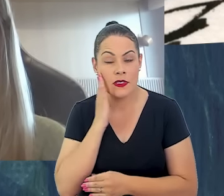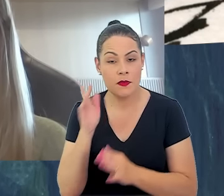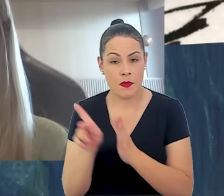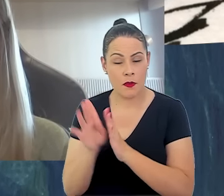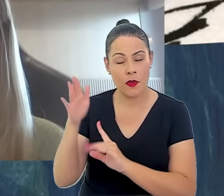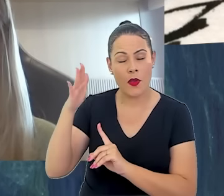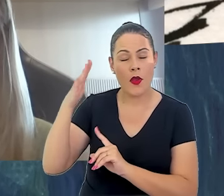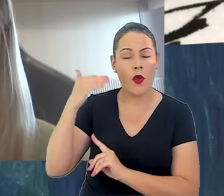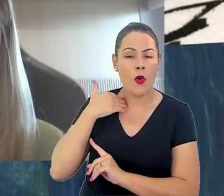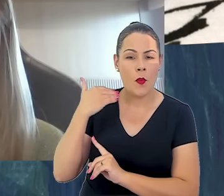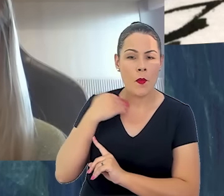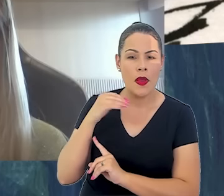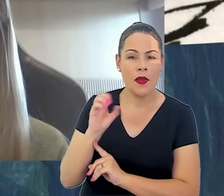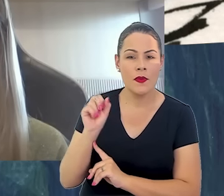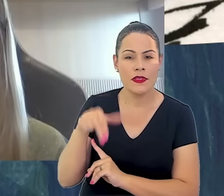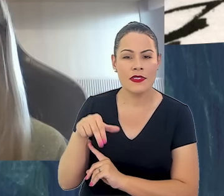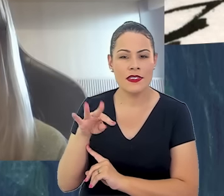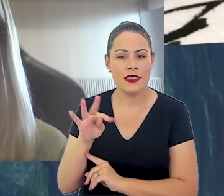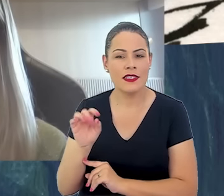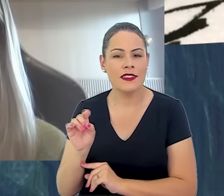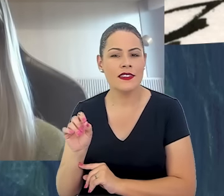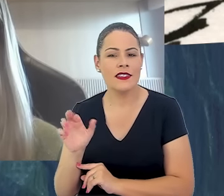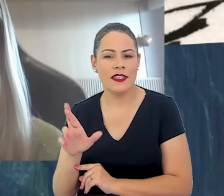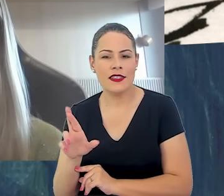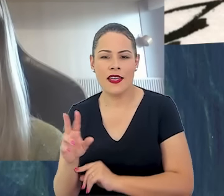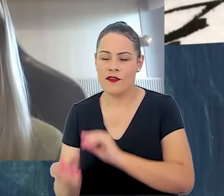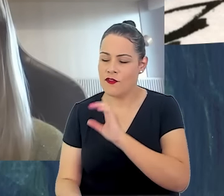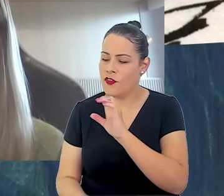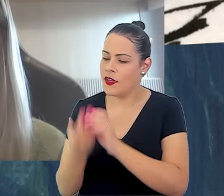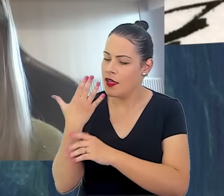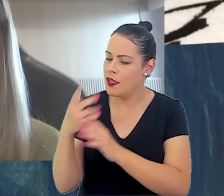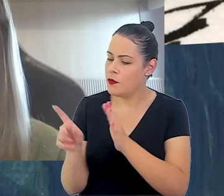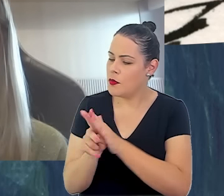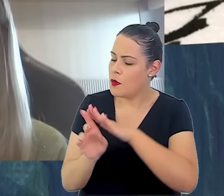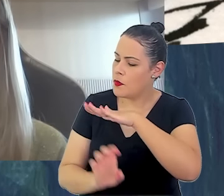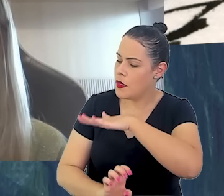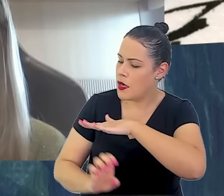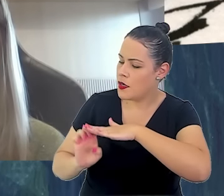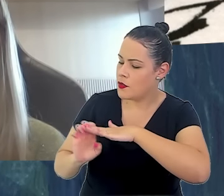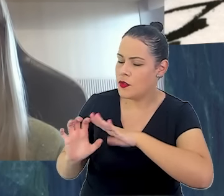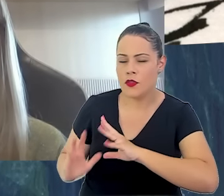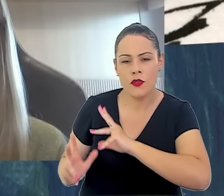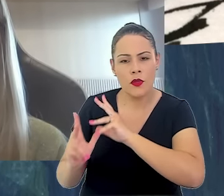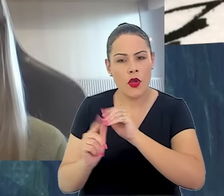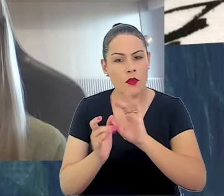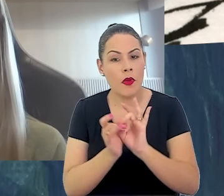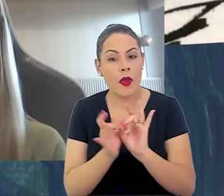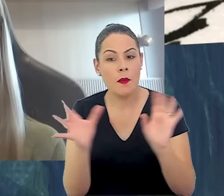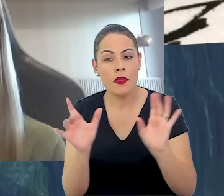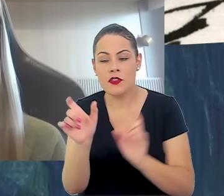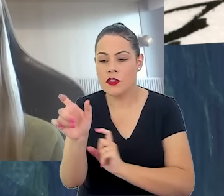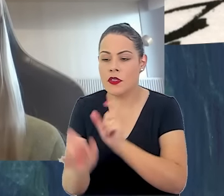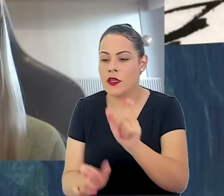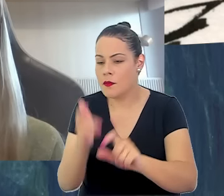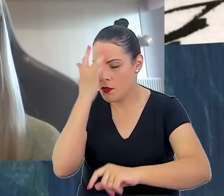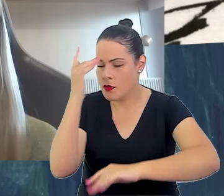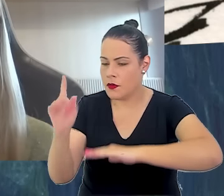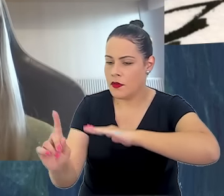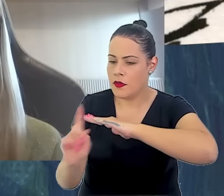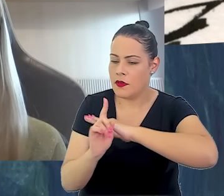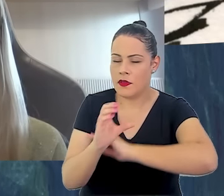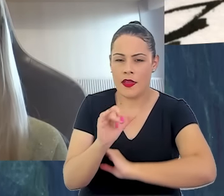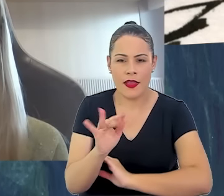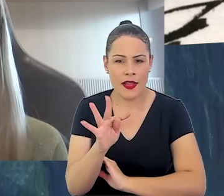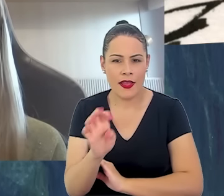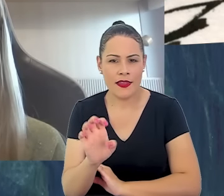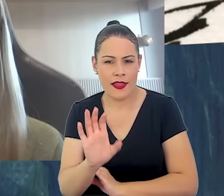o Santander, que é um banco global, vem criando essa estrutura para permitir que os seus clientes, né,